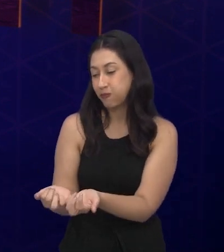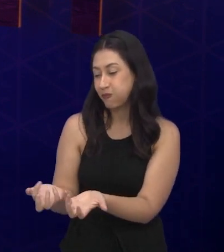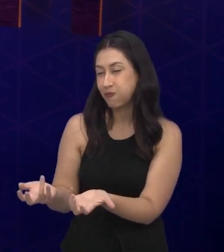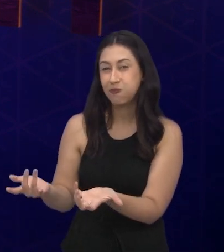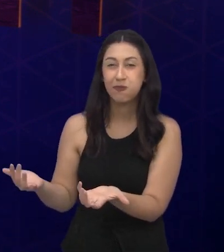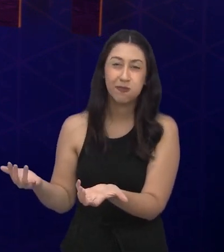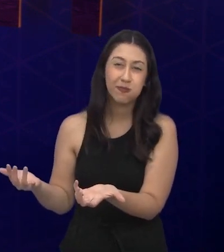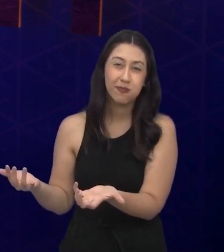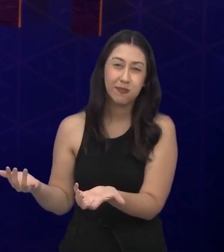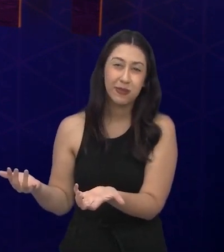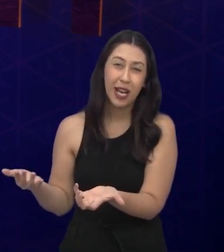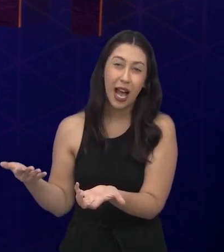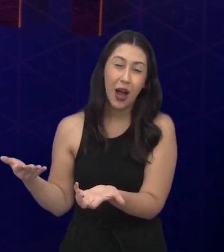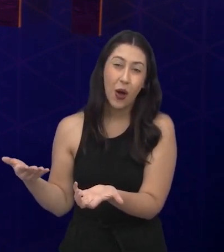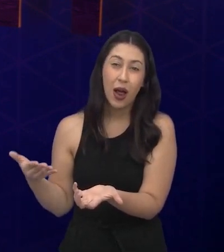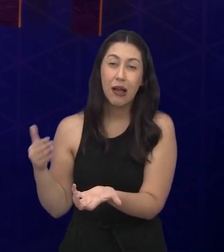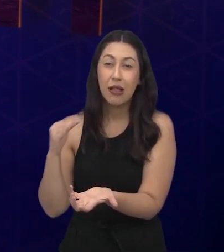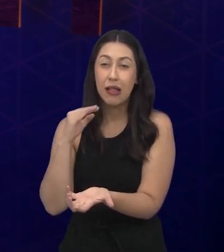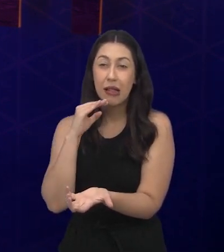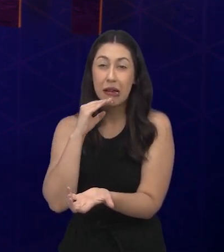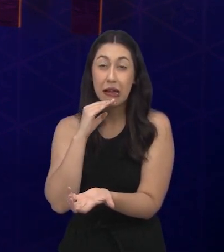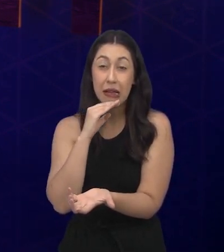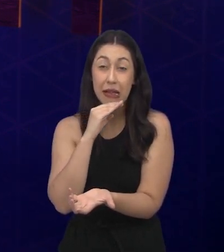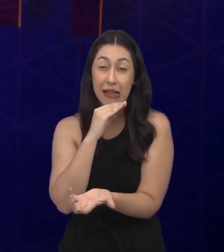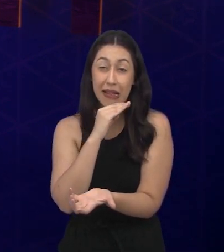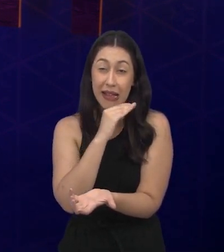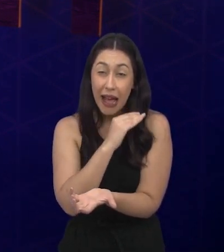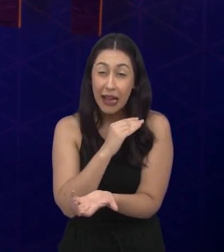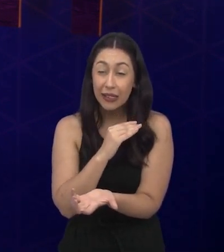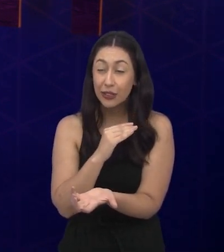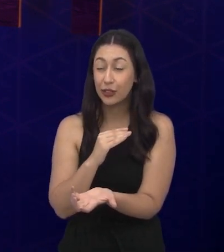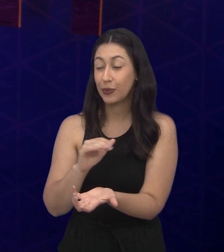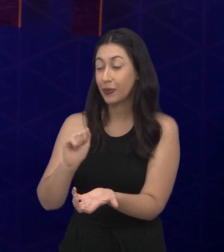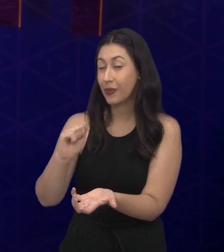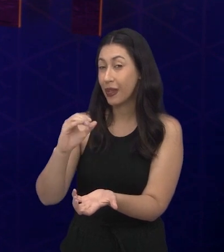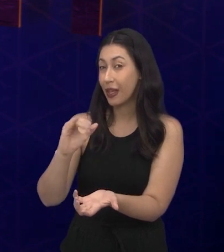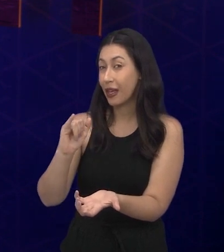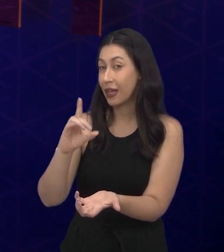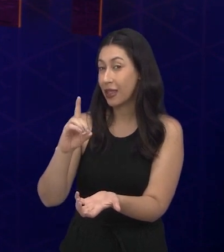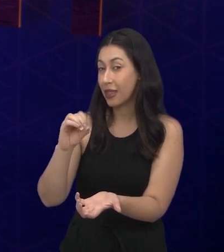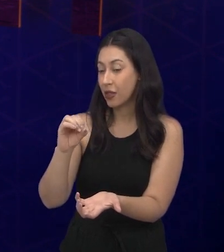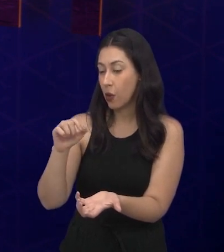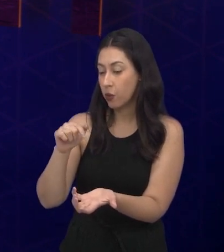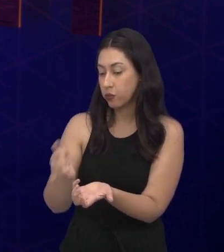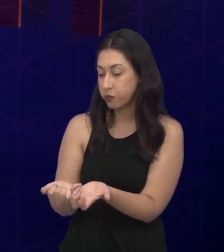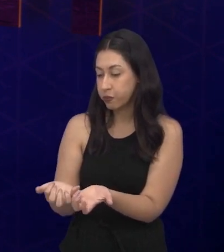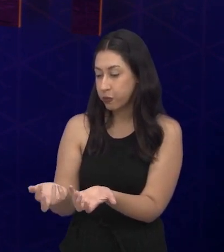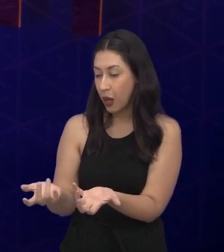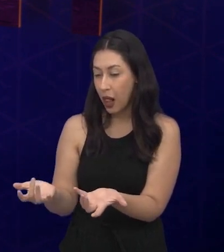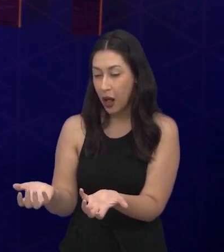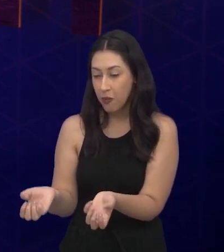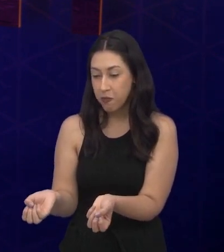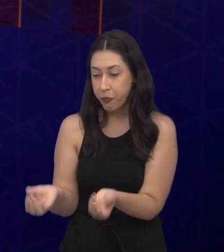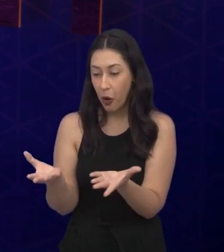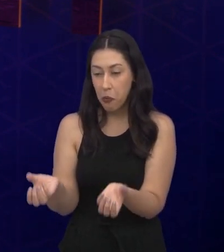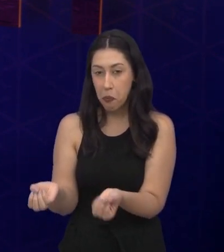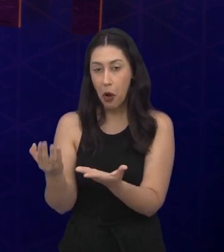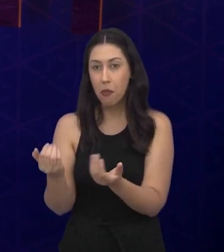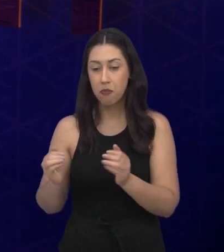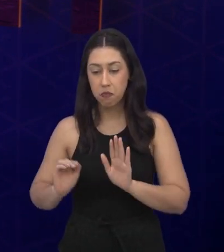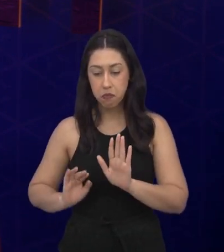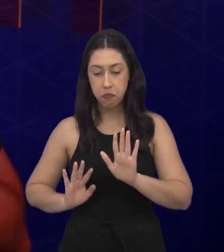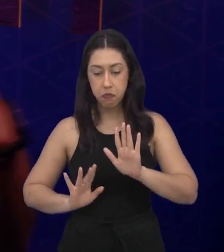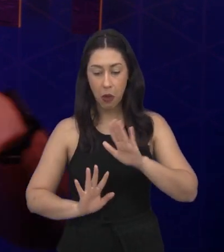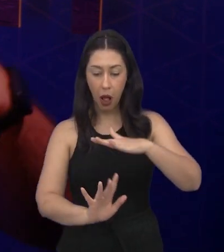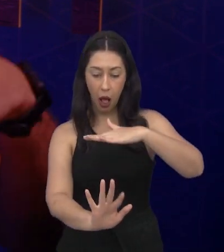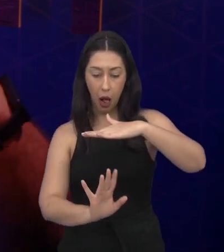embranquecimento. O mar fica mais quente, fica mais ácido, aí o coral ele começa a expulsar as algas que